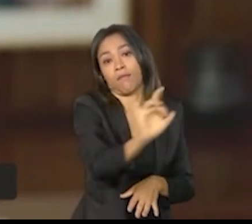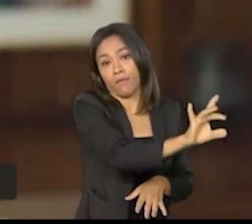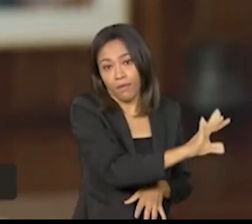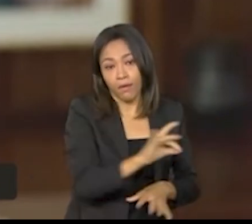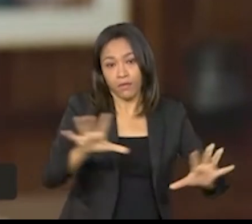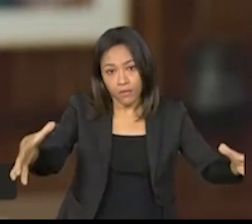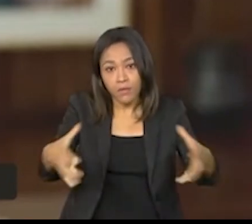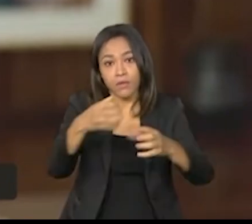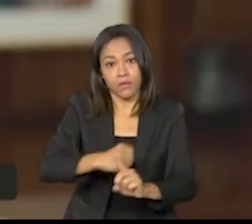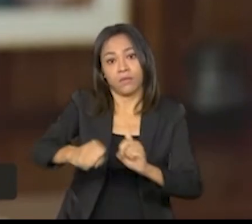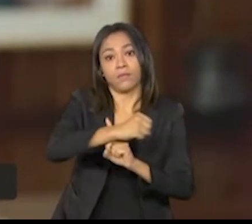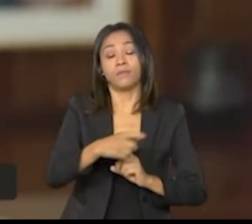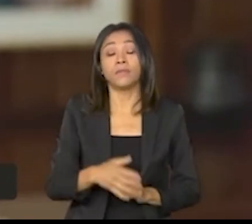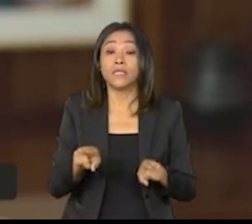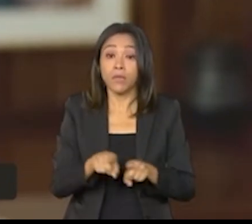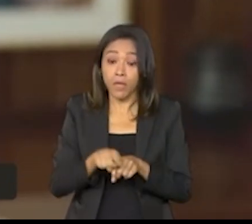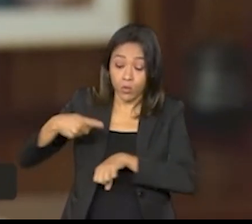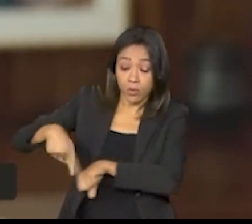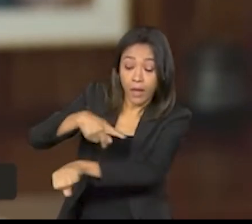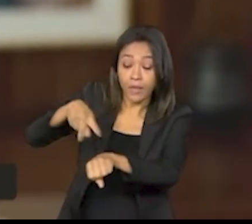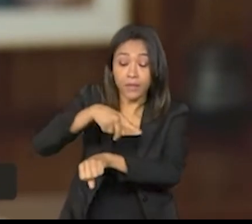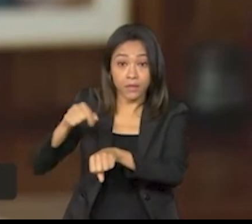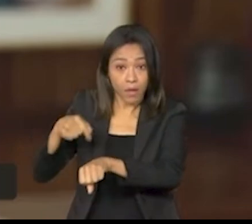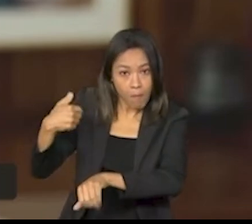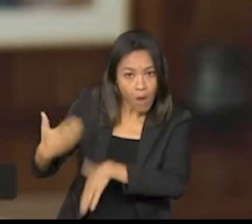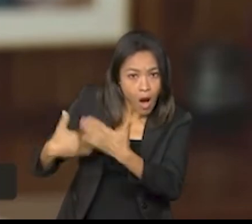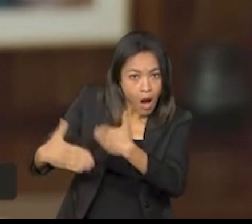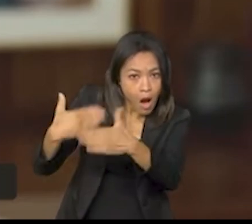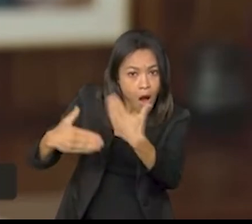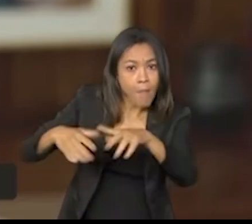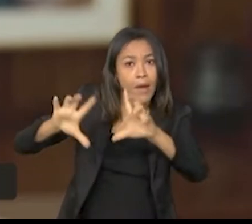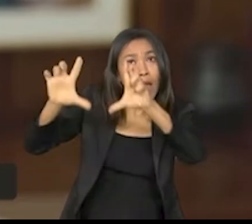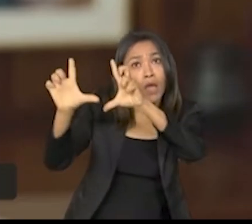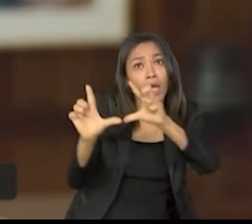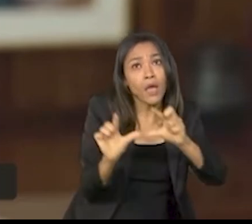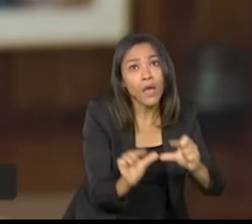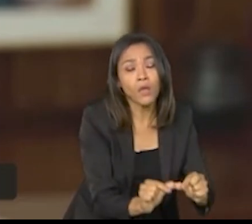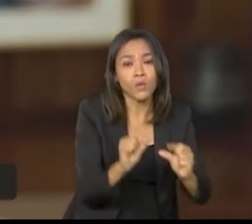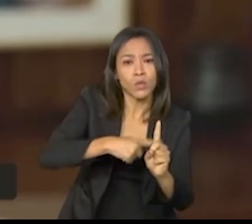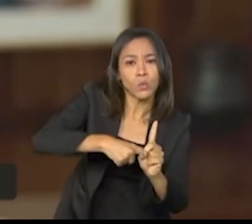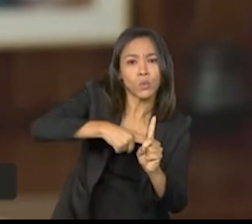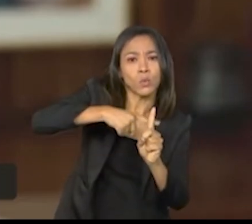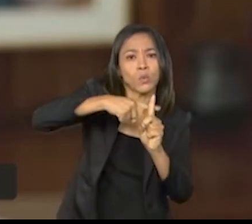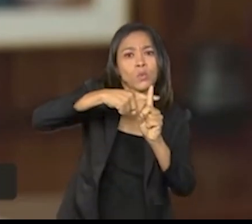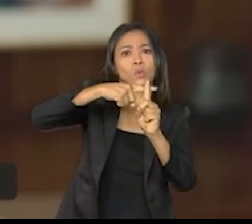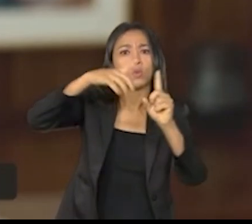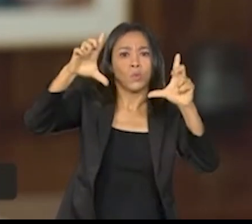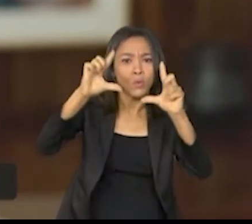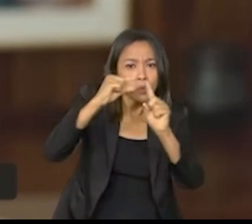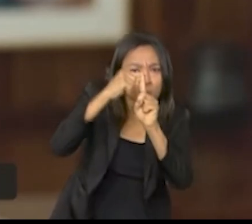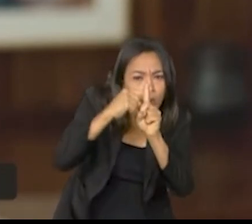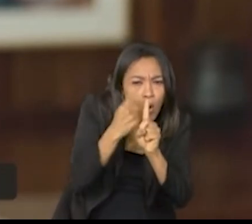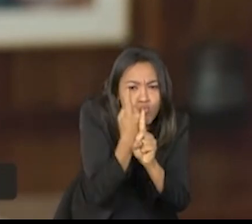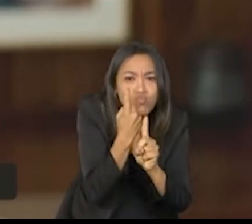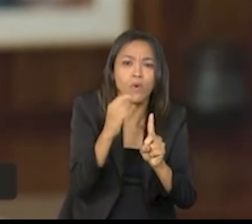aos países emergentes fazer sua parte para limitar o aumento da temperatura Global a 1 gra na COP